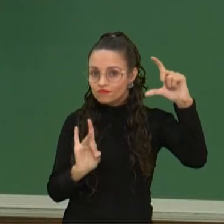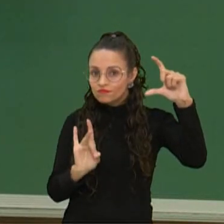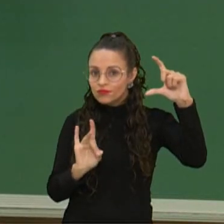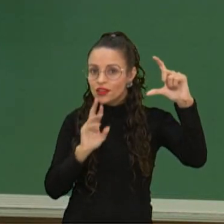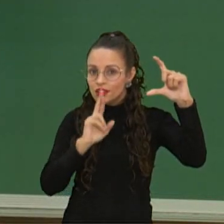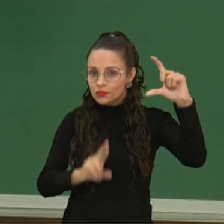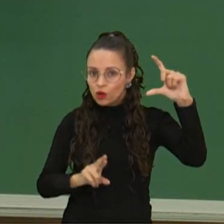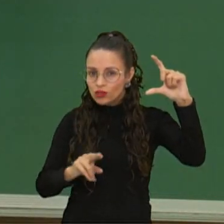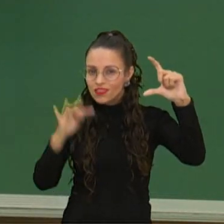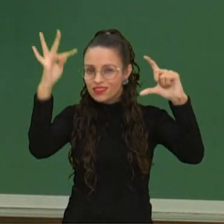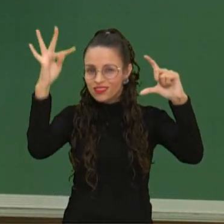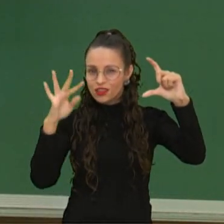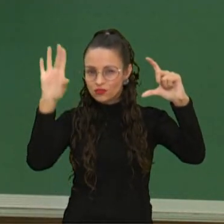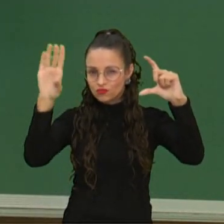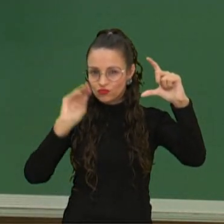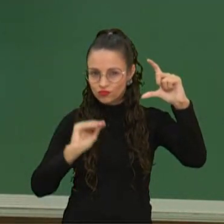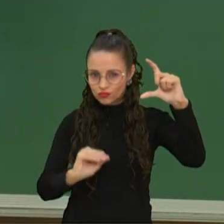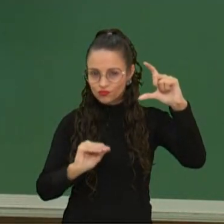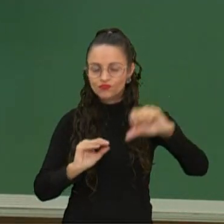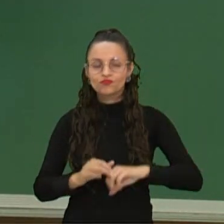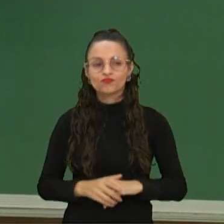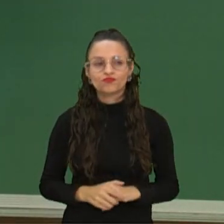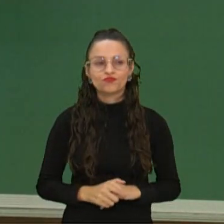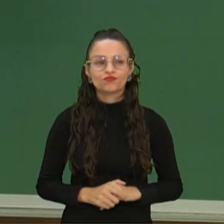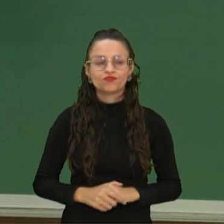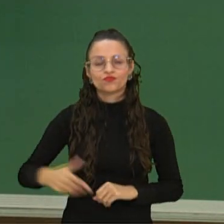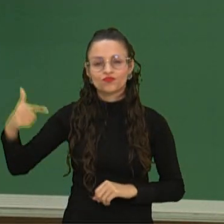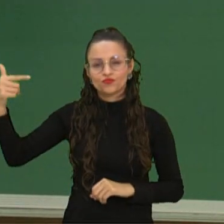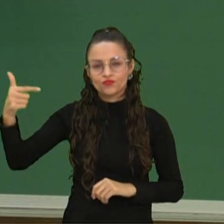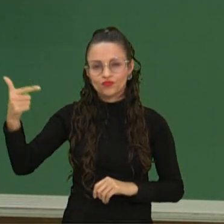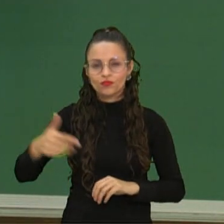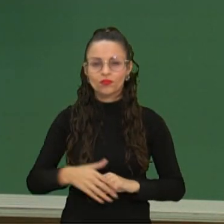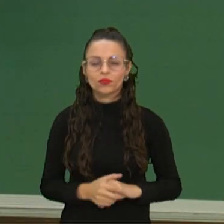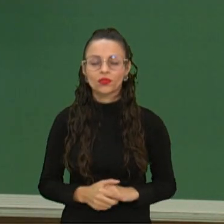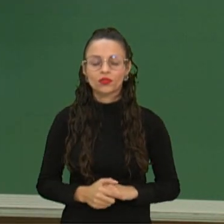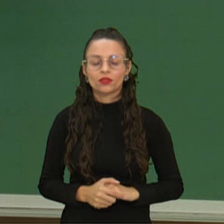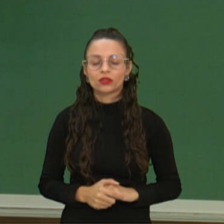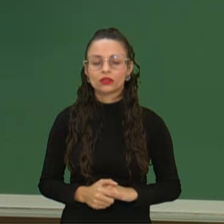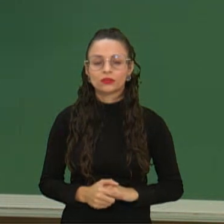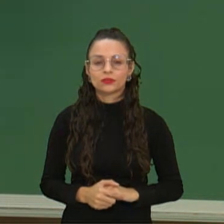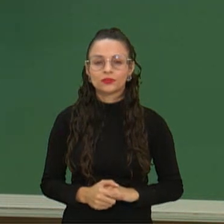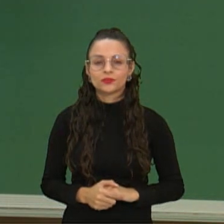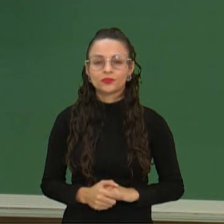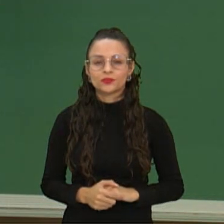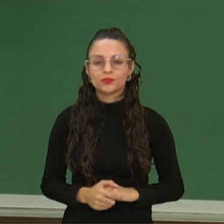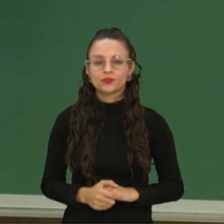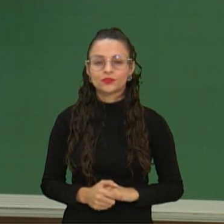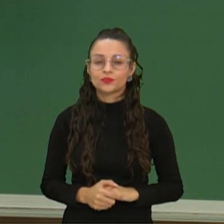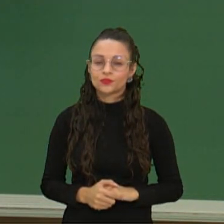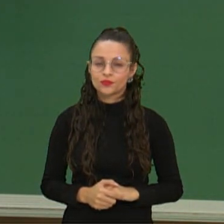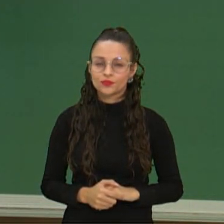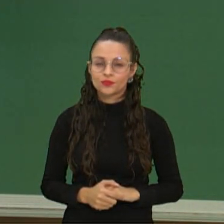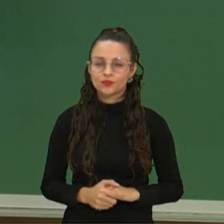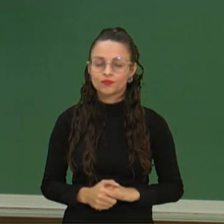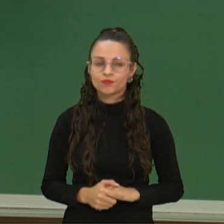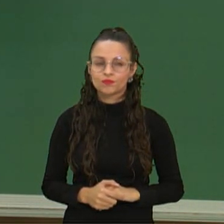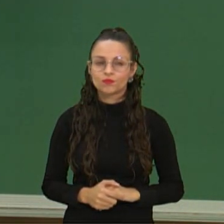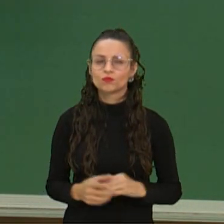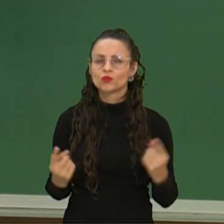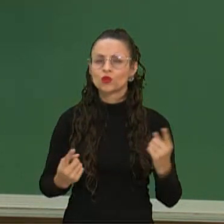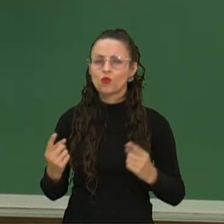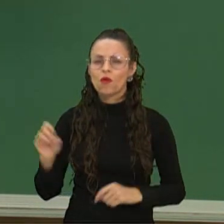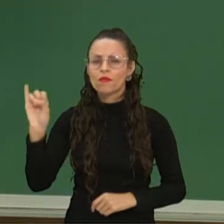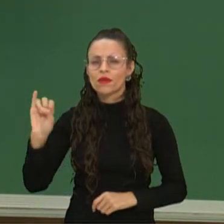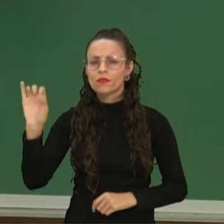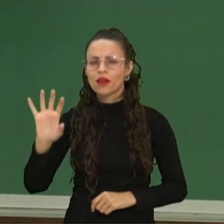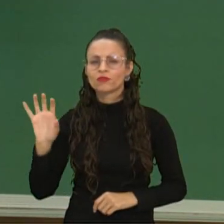texto. Number 2. Which image is an example of a greenhouse gas in the text? Qual imagem que é um